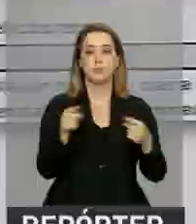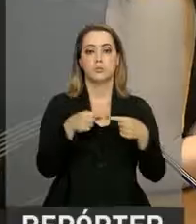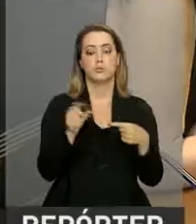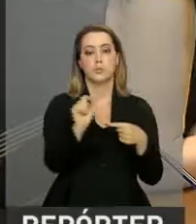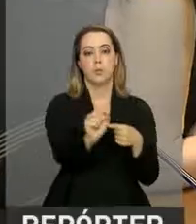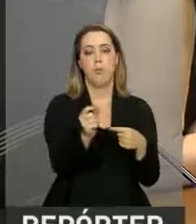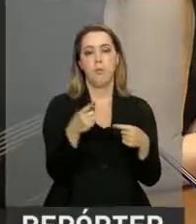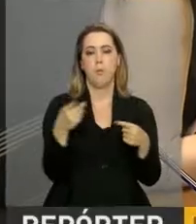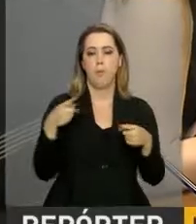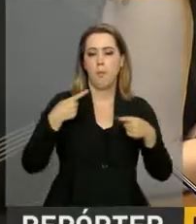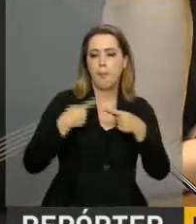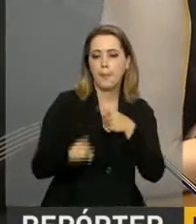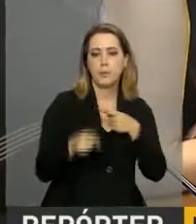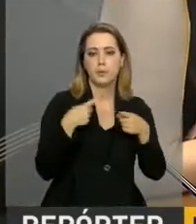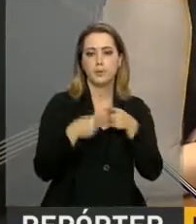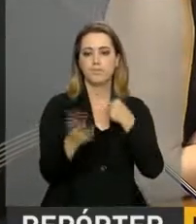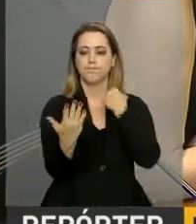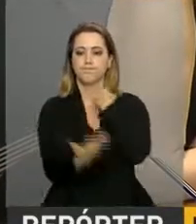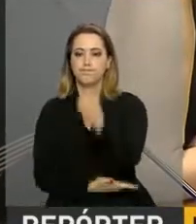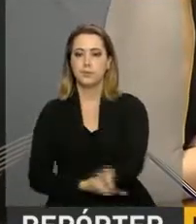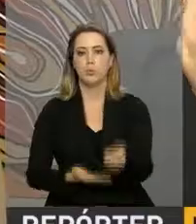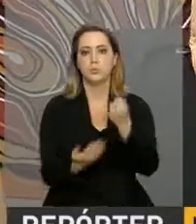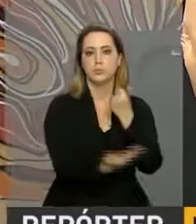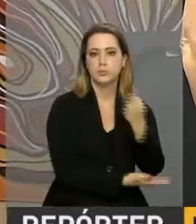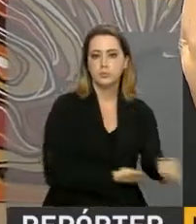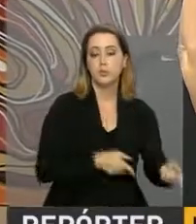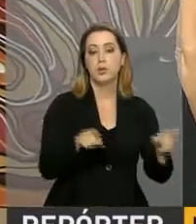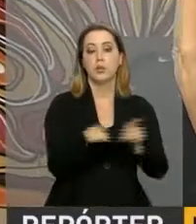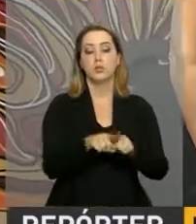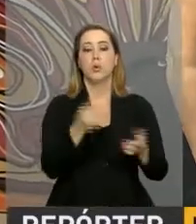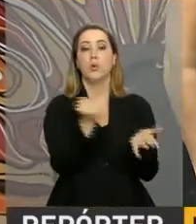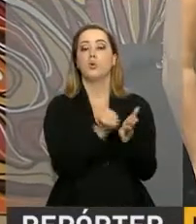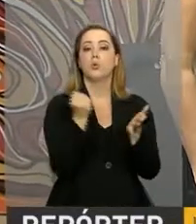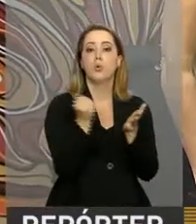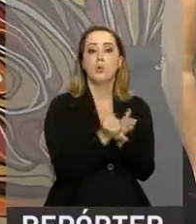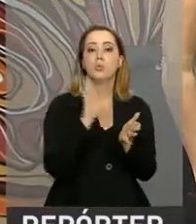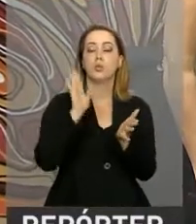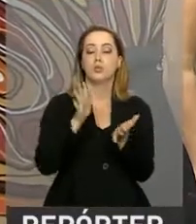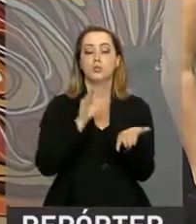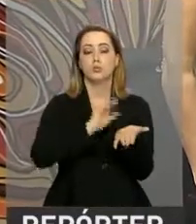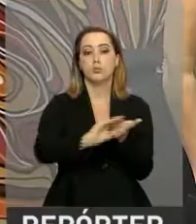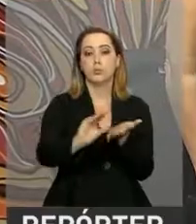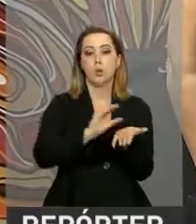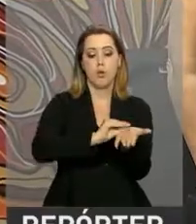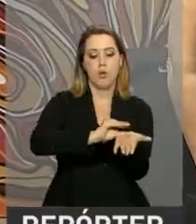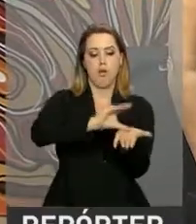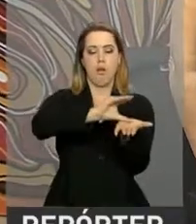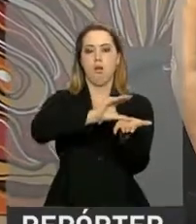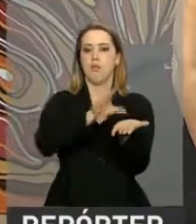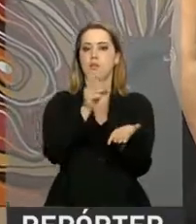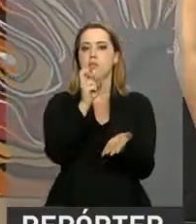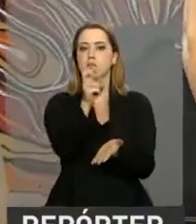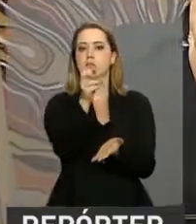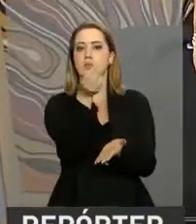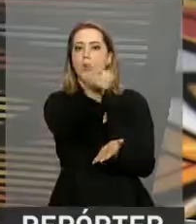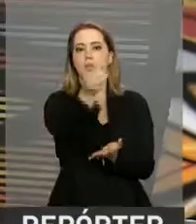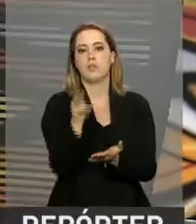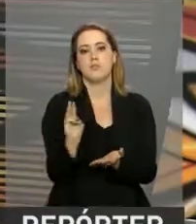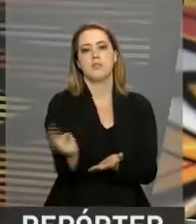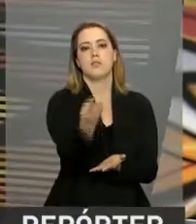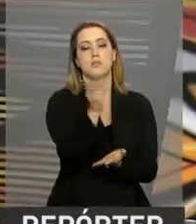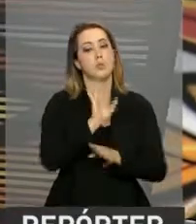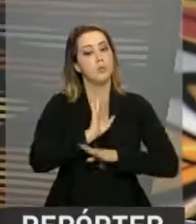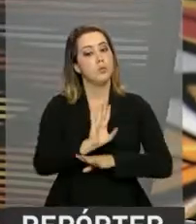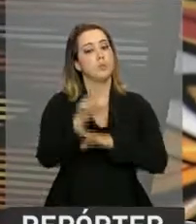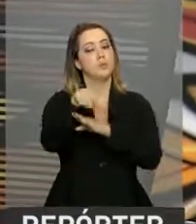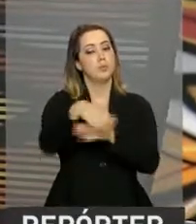com o contrato de financiamento em mãos o ibama tem agora cerca de 56 milhões e trezentos mil reais para